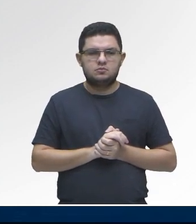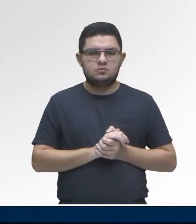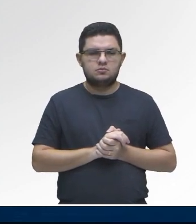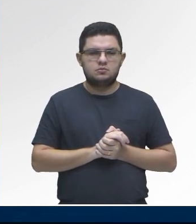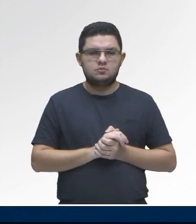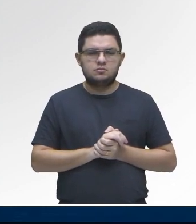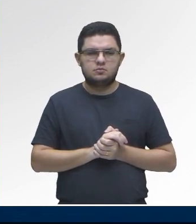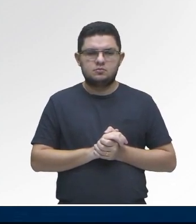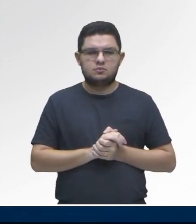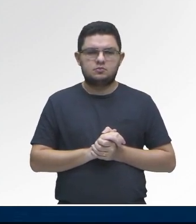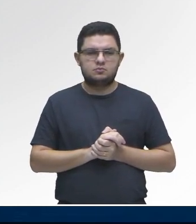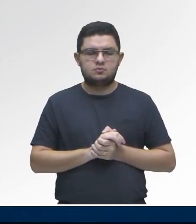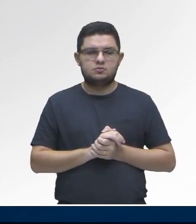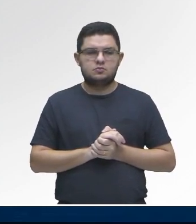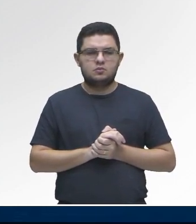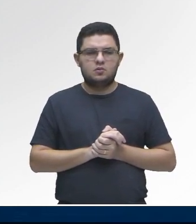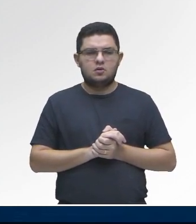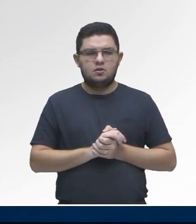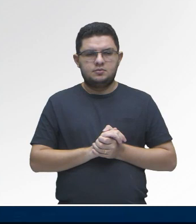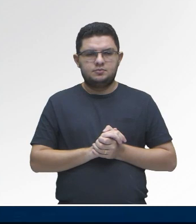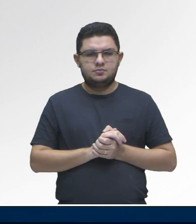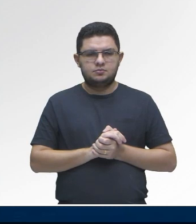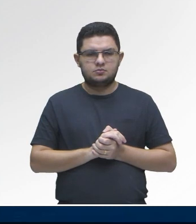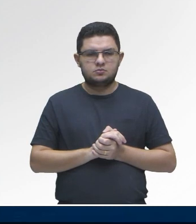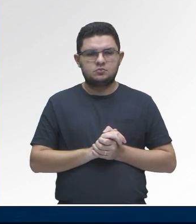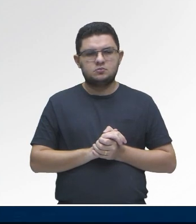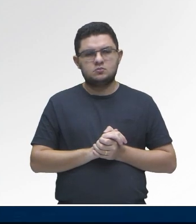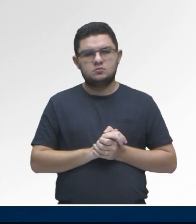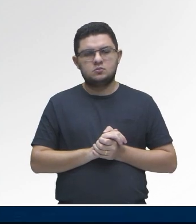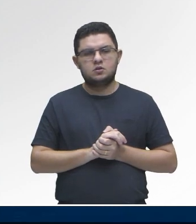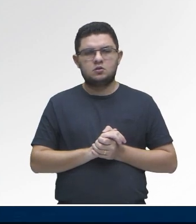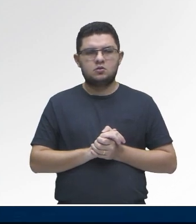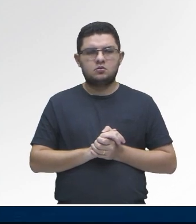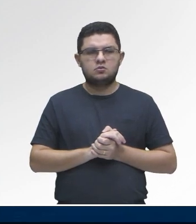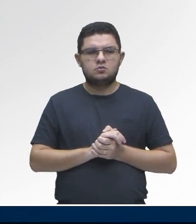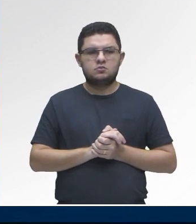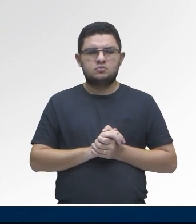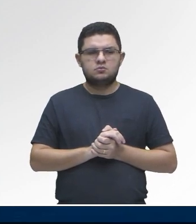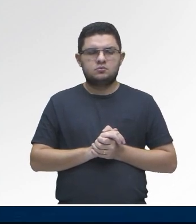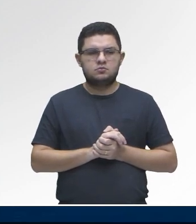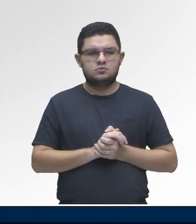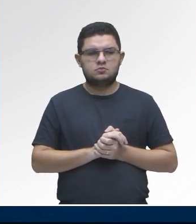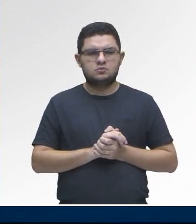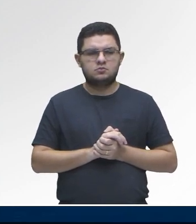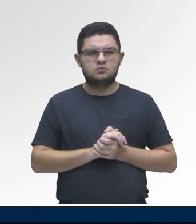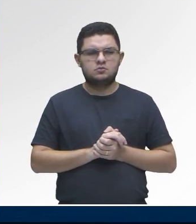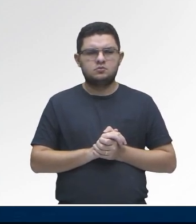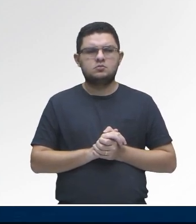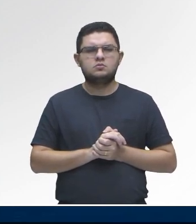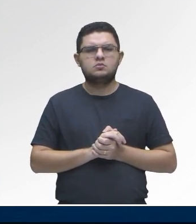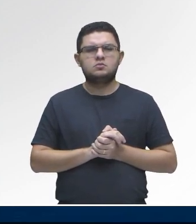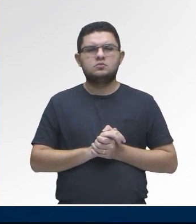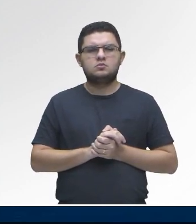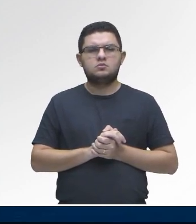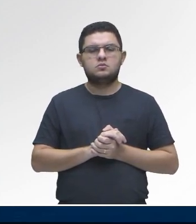Vamos lá. Uma forma de resolver, que nós já vimos agora, né?